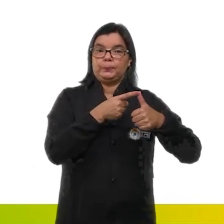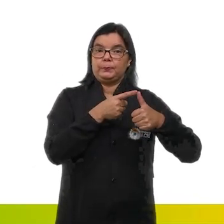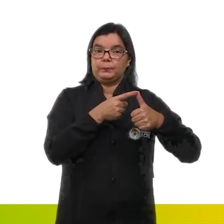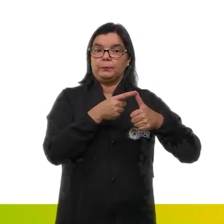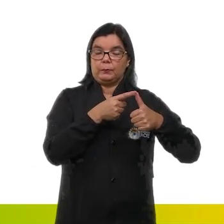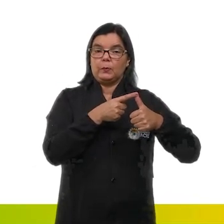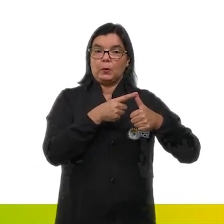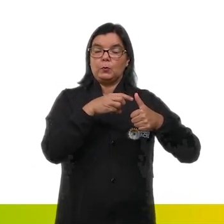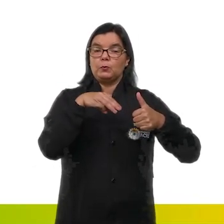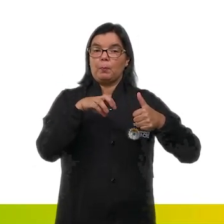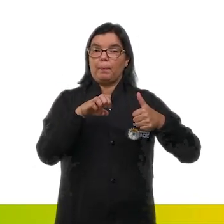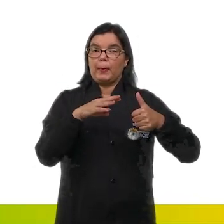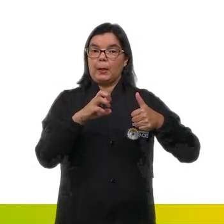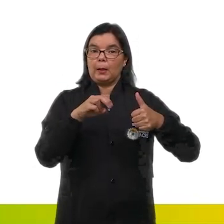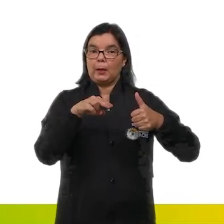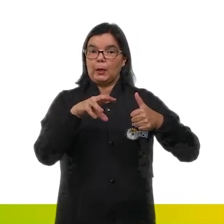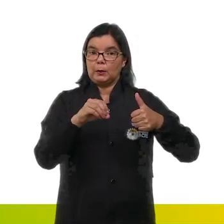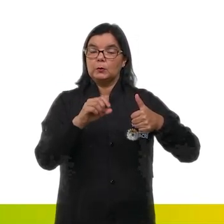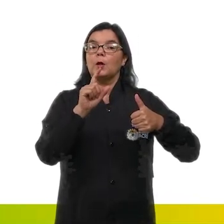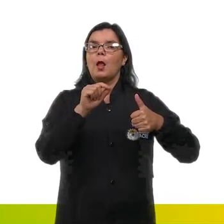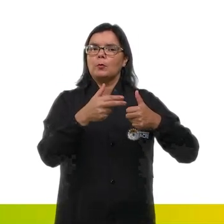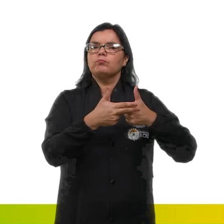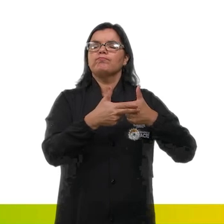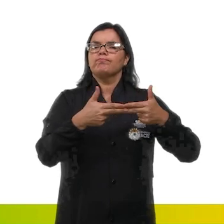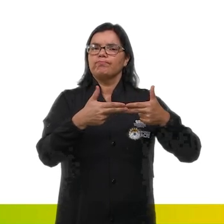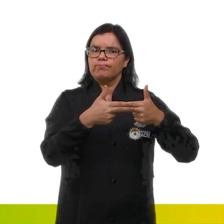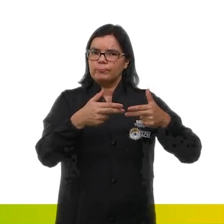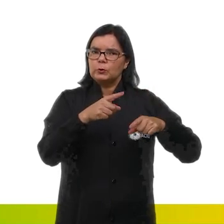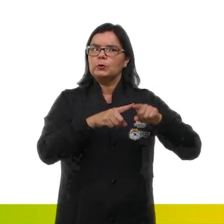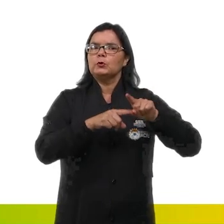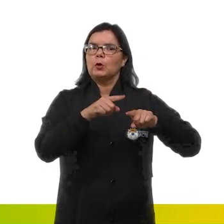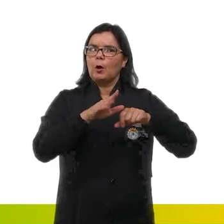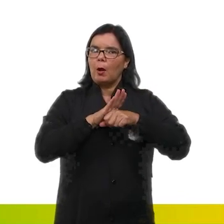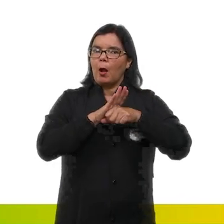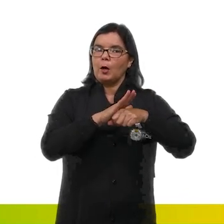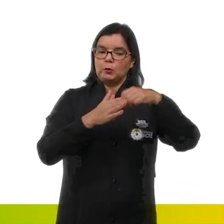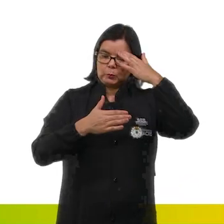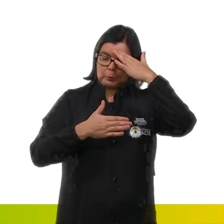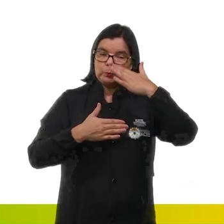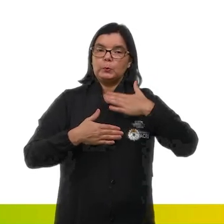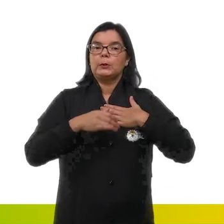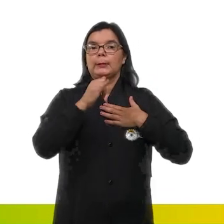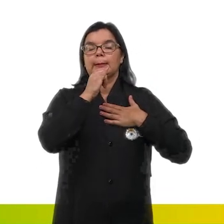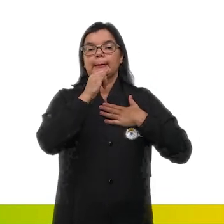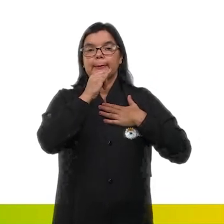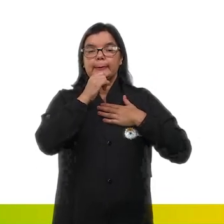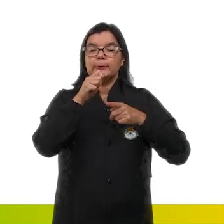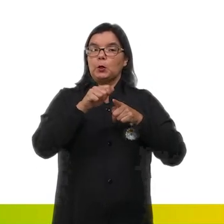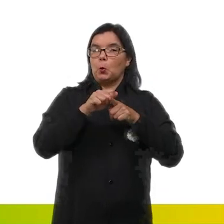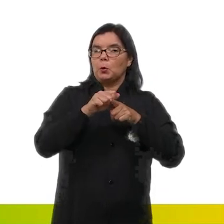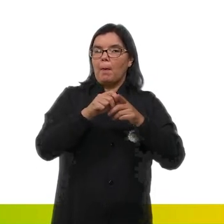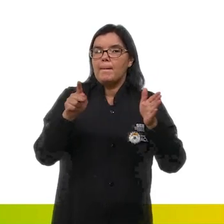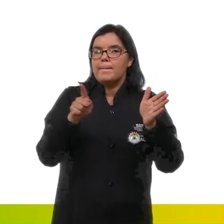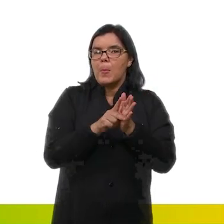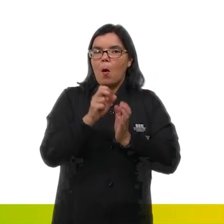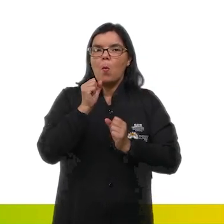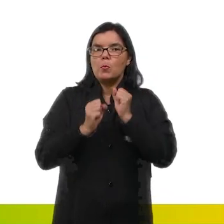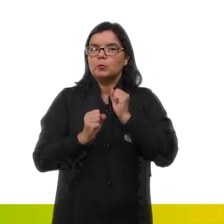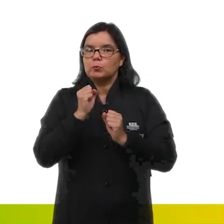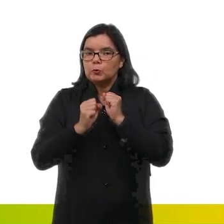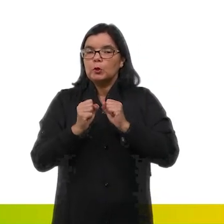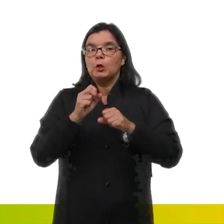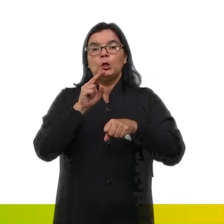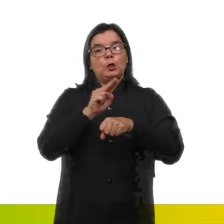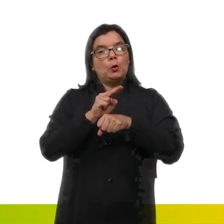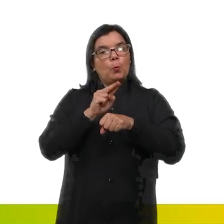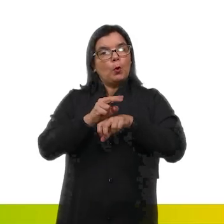os mecânicos. São objetos e equipamentos que ajudam o corpo, por exemplo, o tênis próprio para corrida, que protege o pé